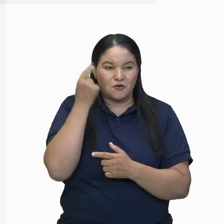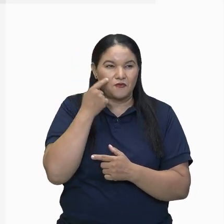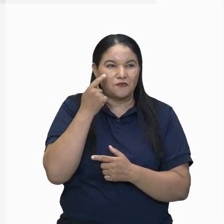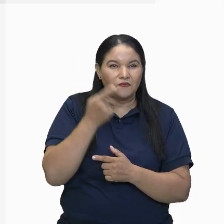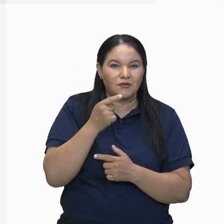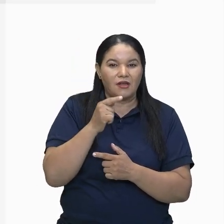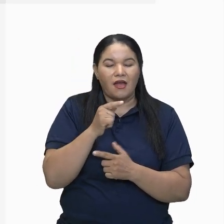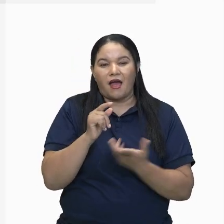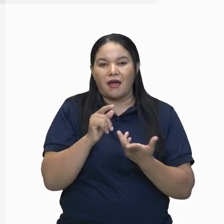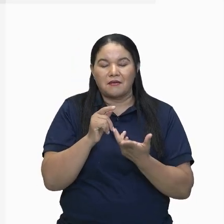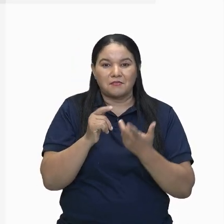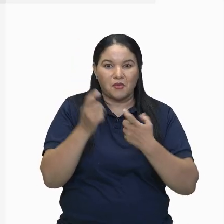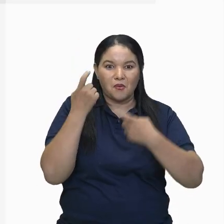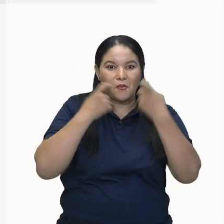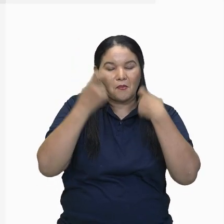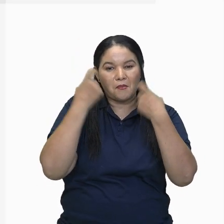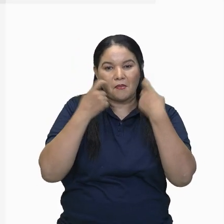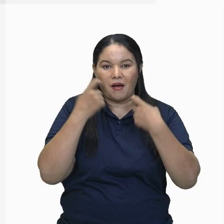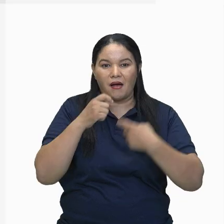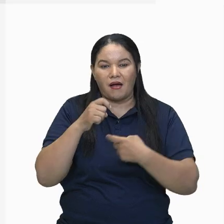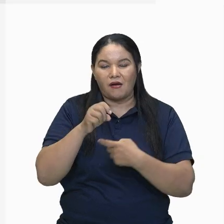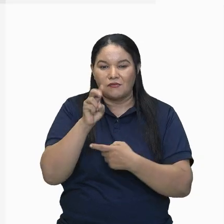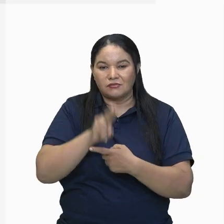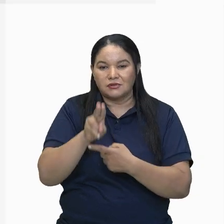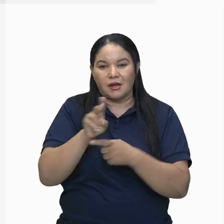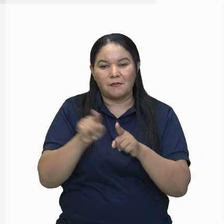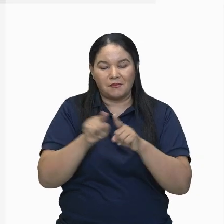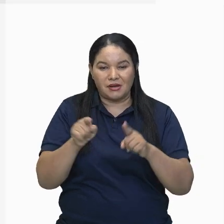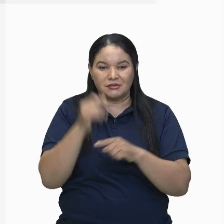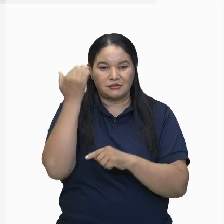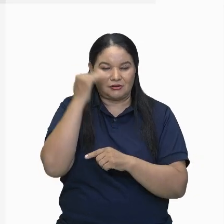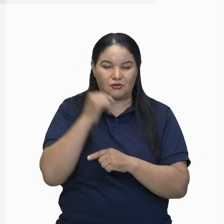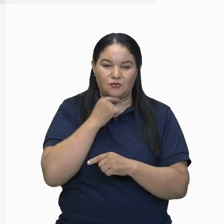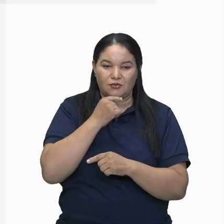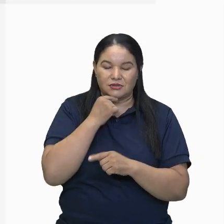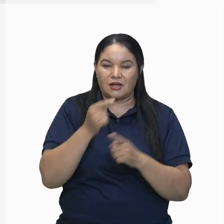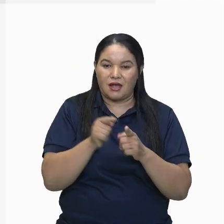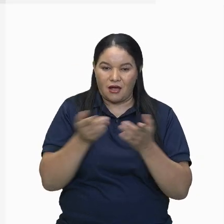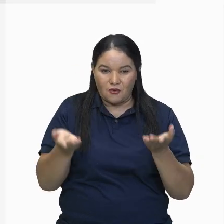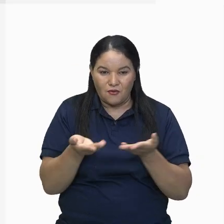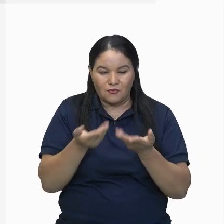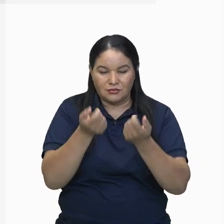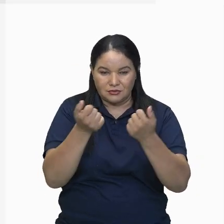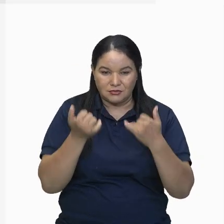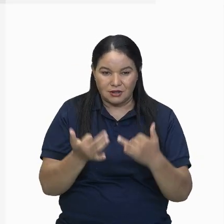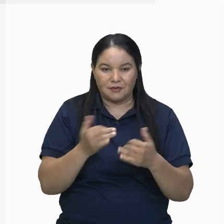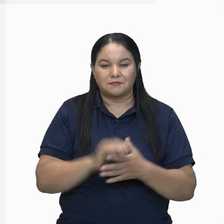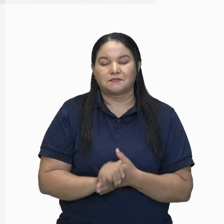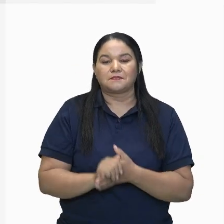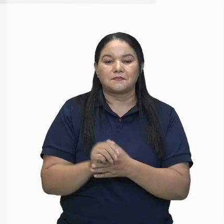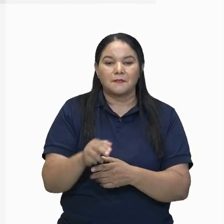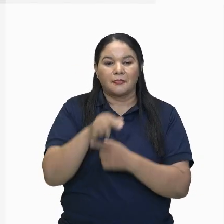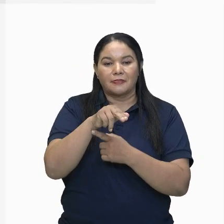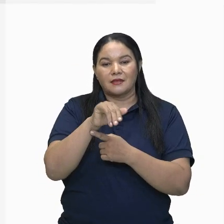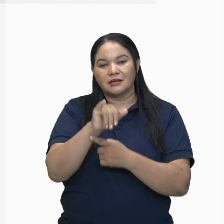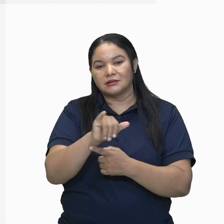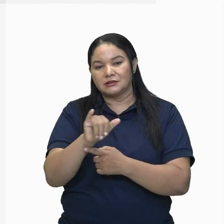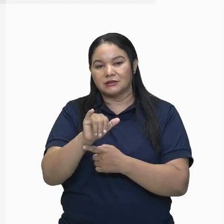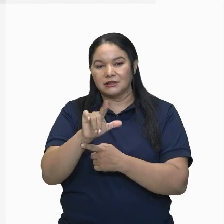de usar, mas eles não entendem o que é essa palavra, né? O niilismo, ele é um